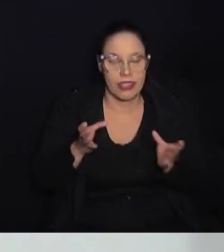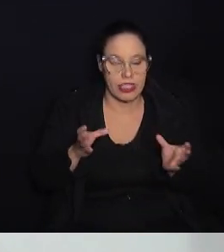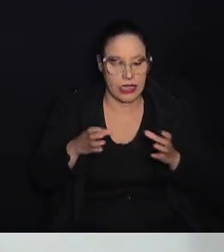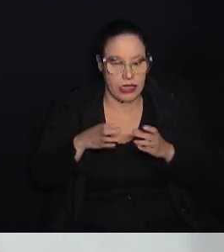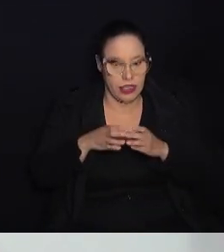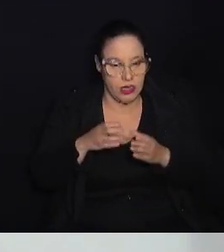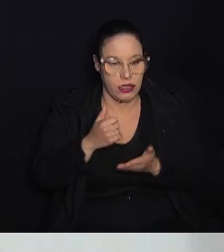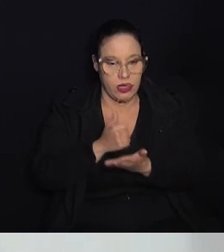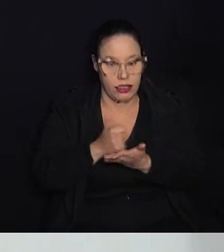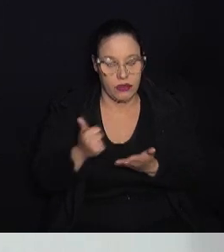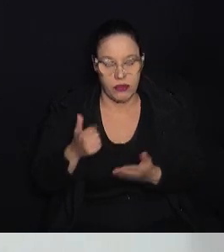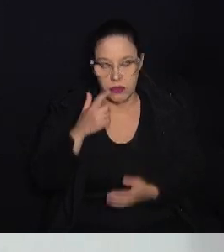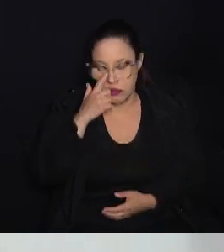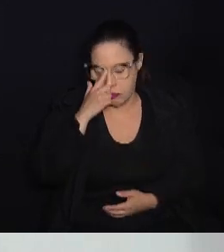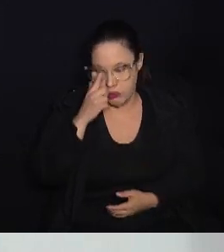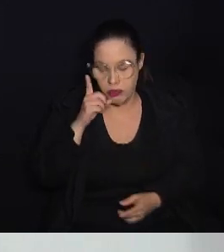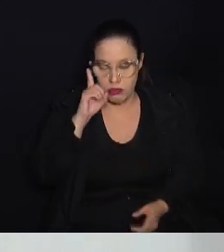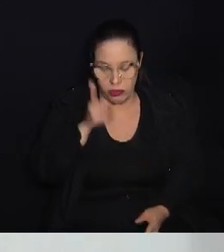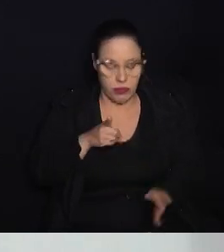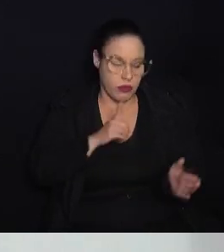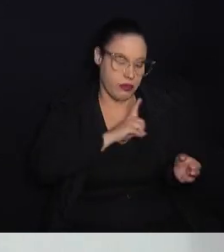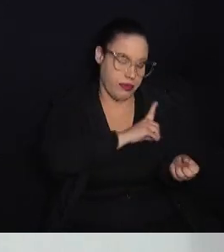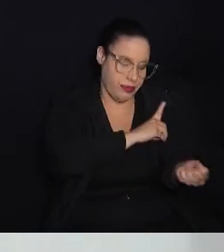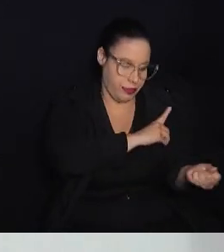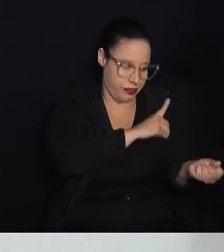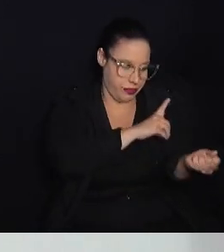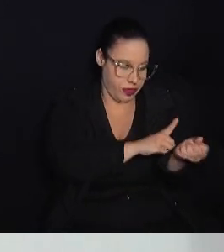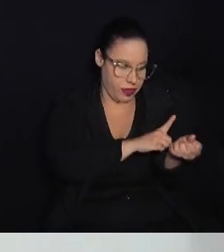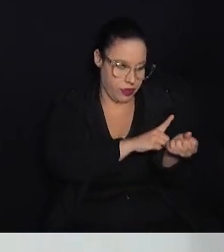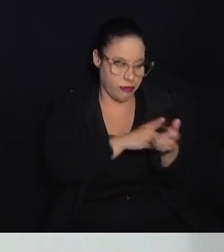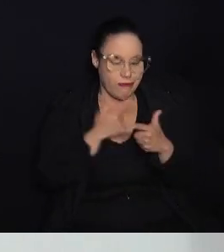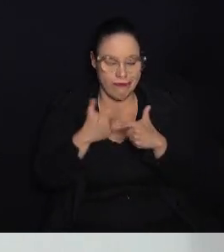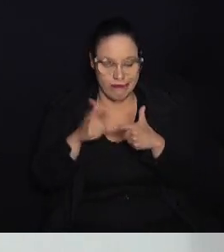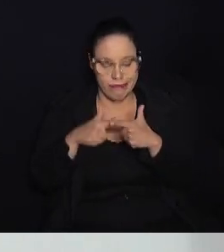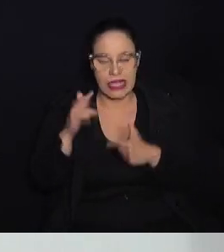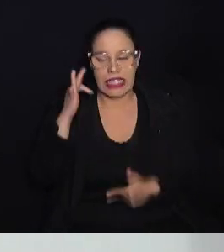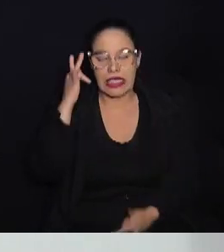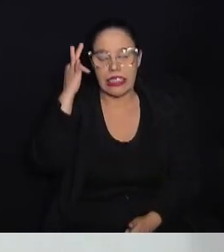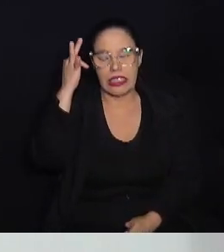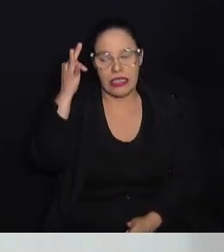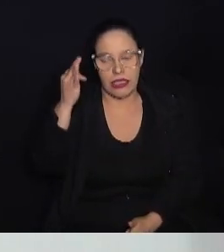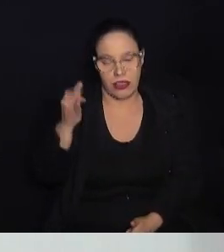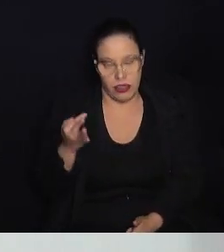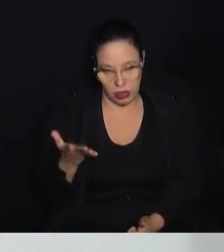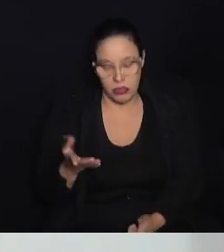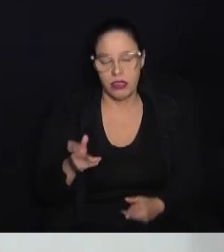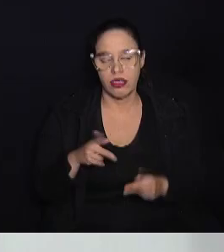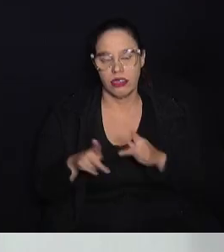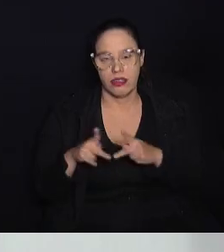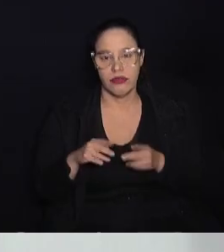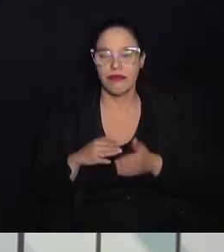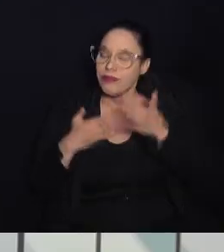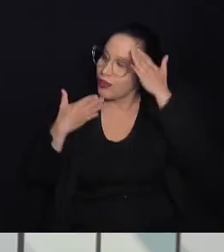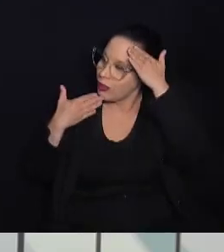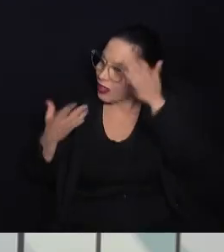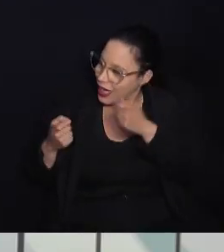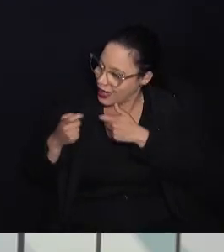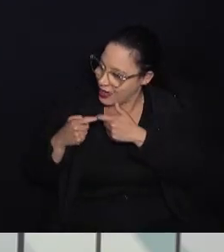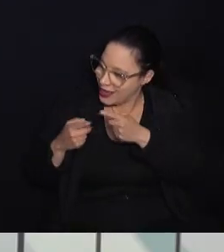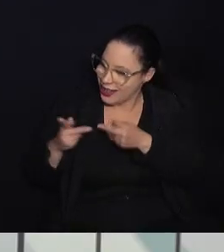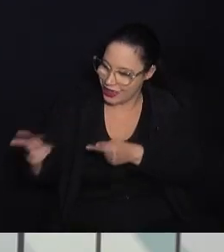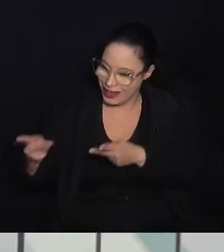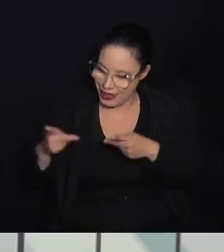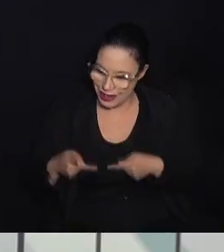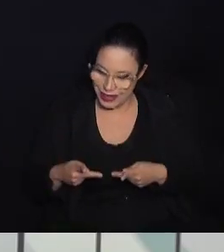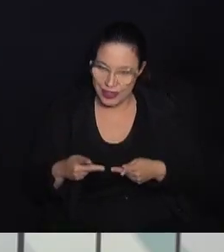de saúde em diagnosticarem o diabetes, para a gente evitar essas complicações que são tão danosas para a população. Obrigada,